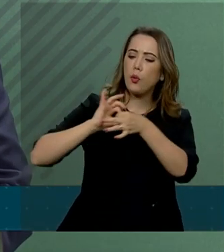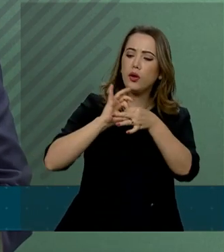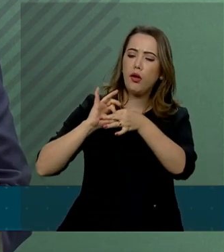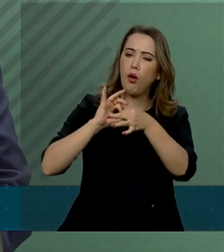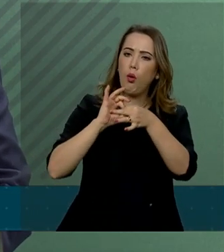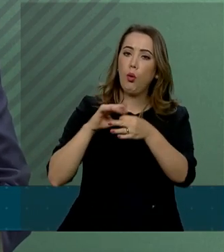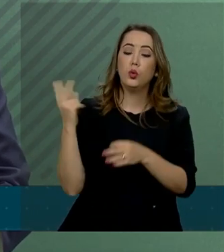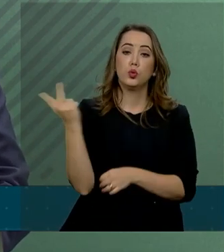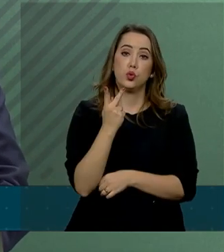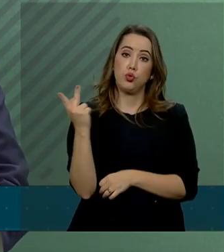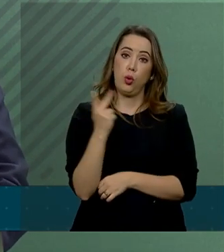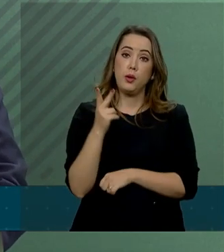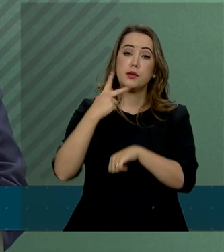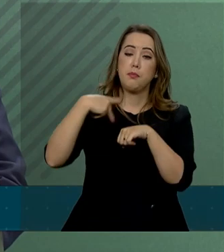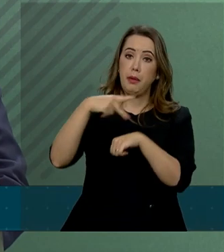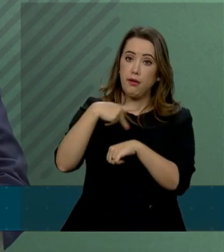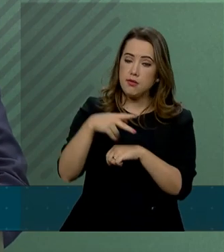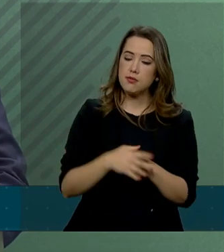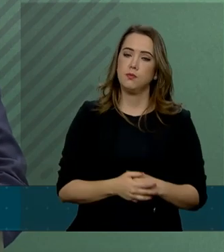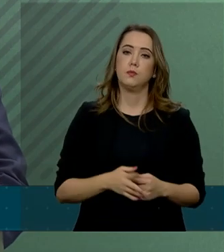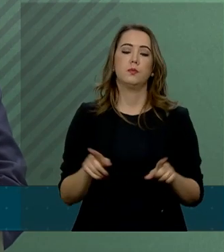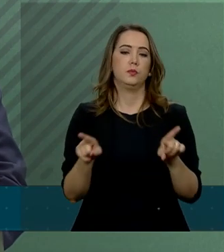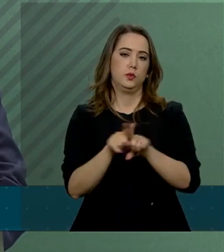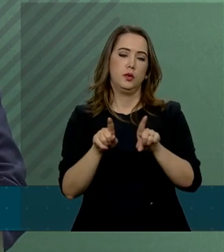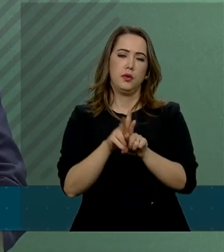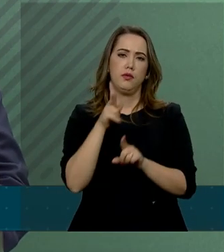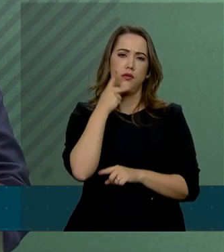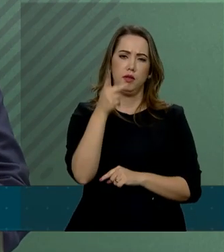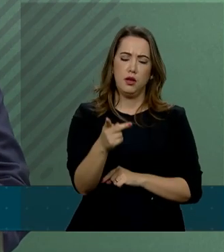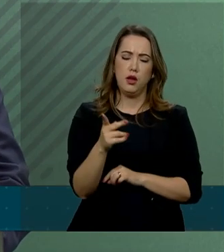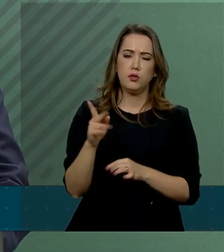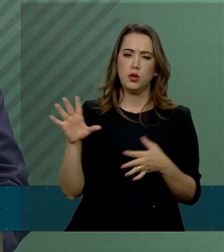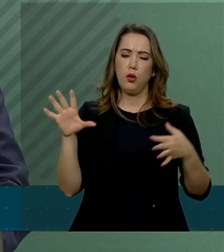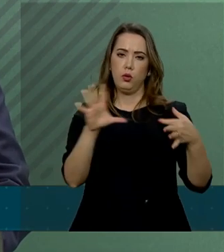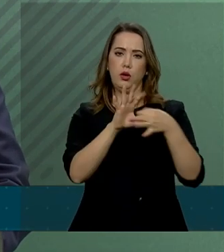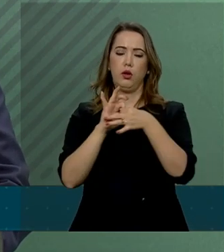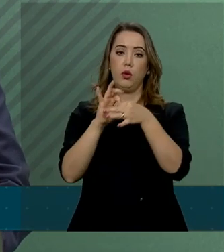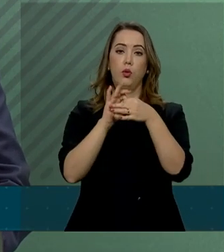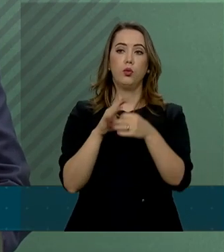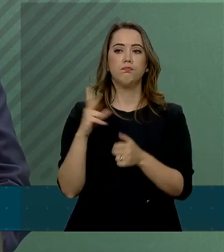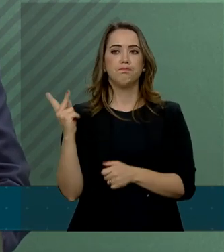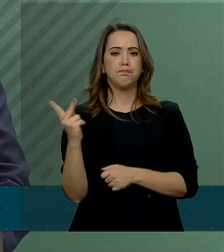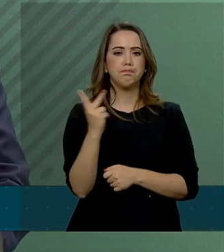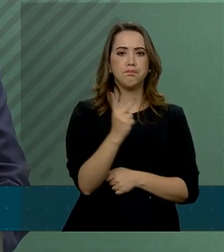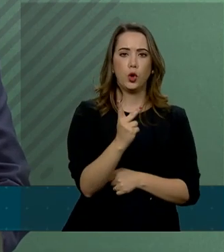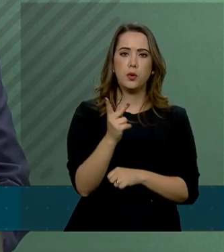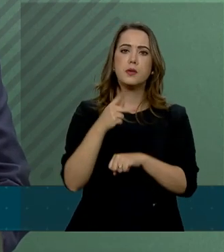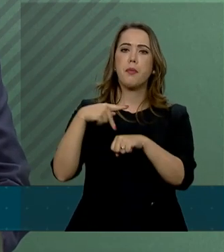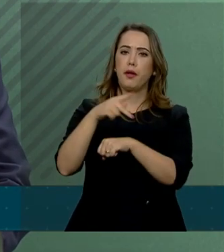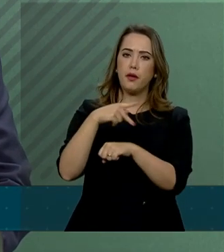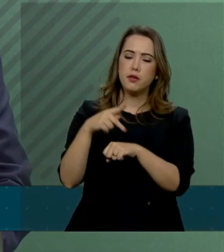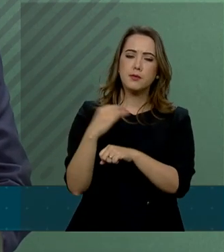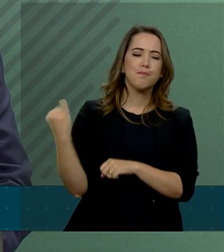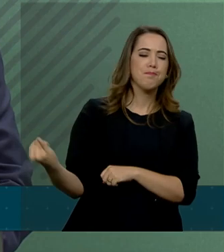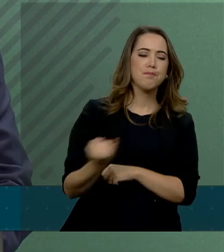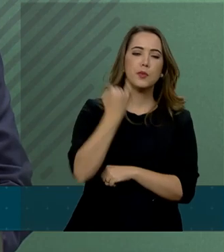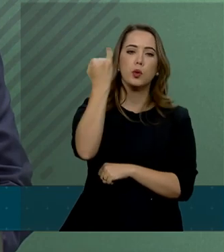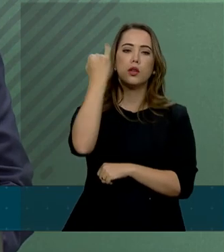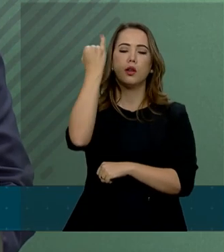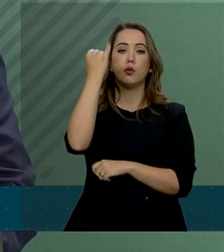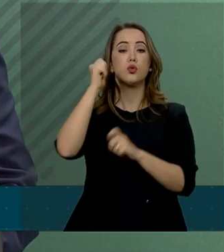também em que as relações bilaterais contém importante potencial a ser